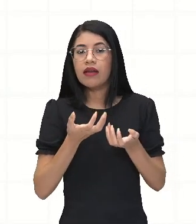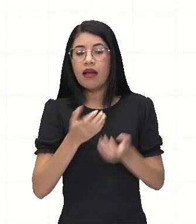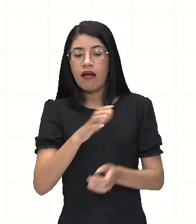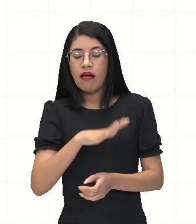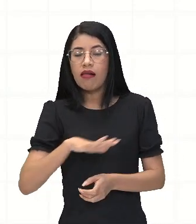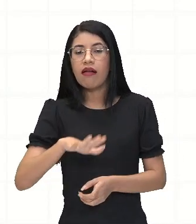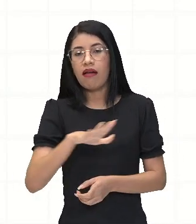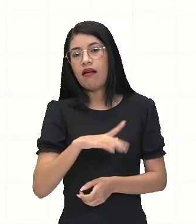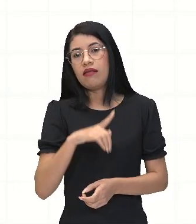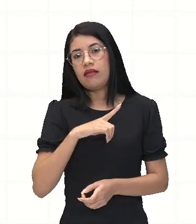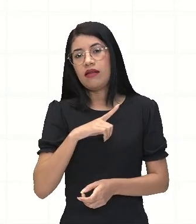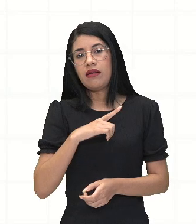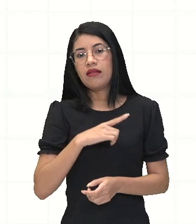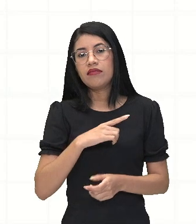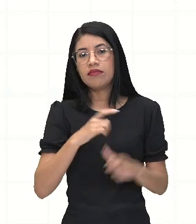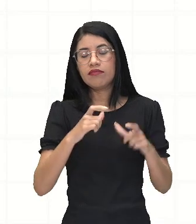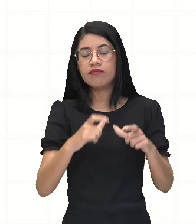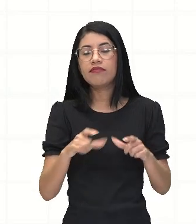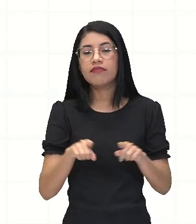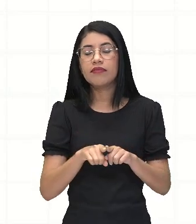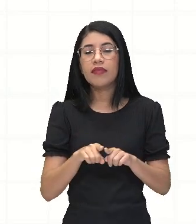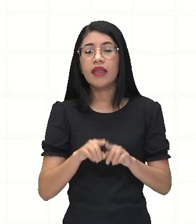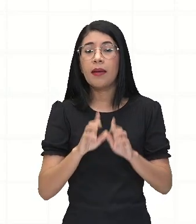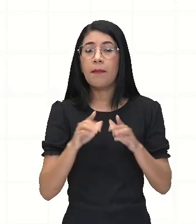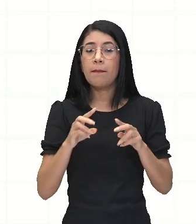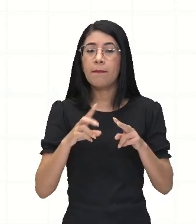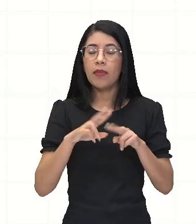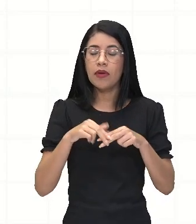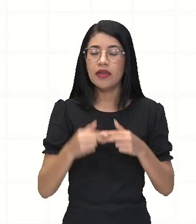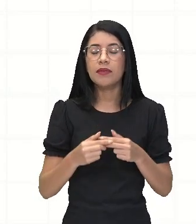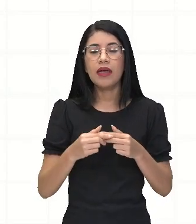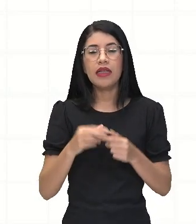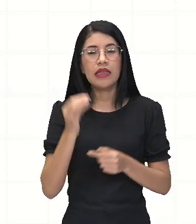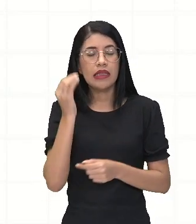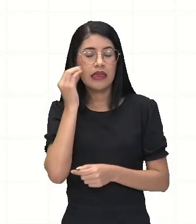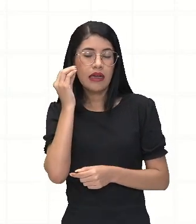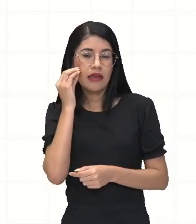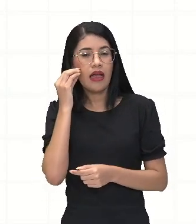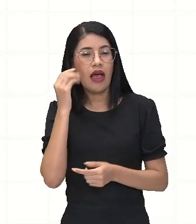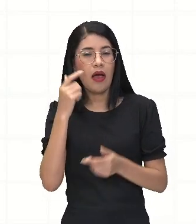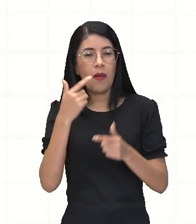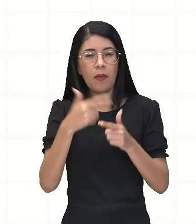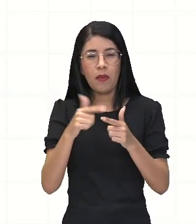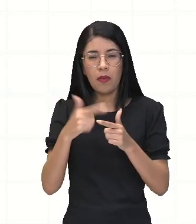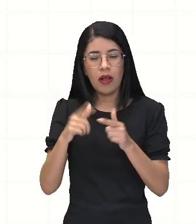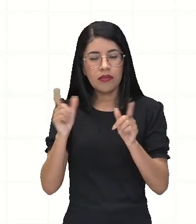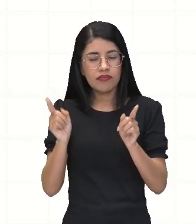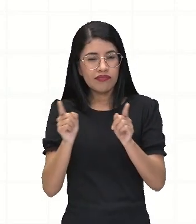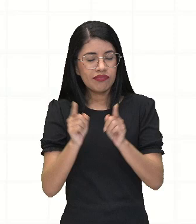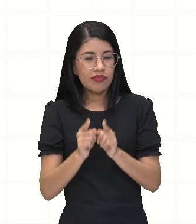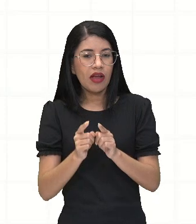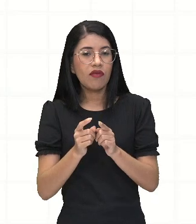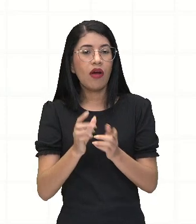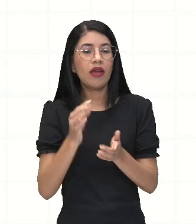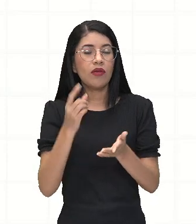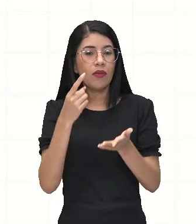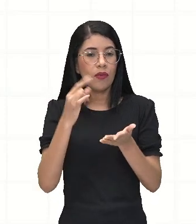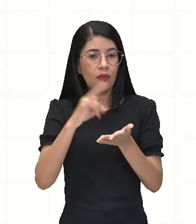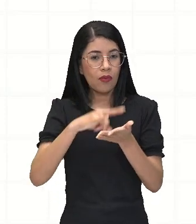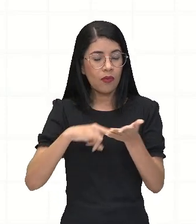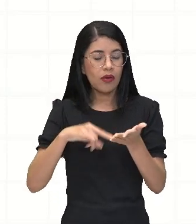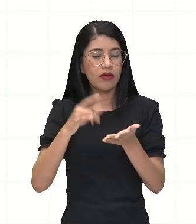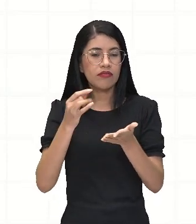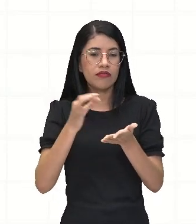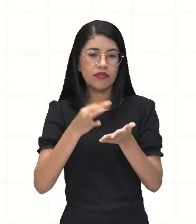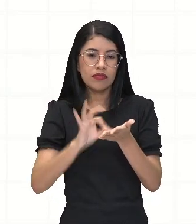posse desse território. Então, com o intuito de minimizar esses conflitos, vai ser assinado o Tratado de Tordesilhas, que diz o